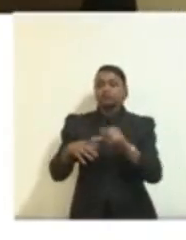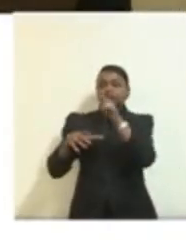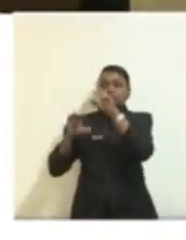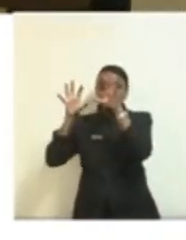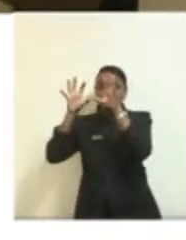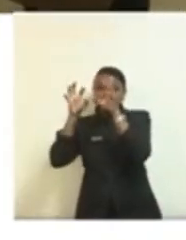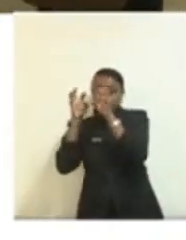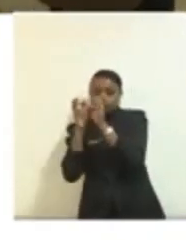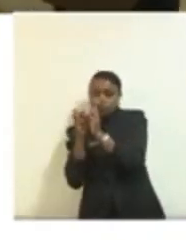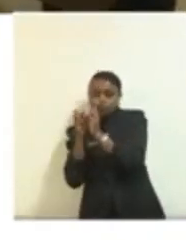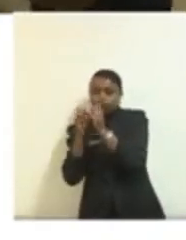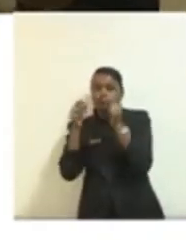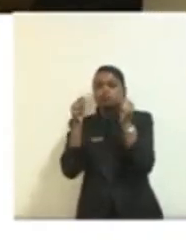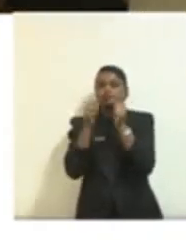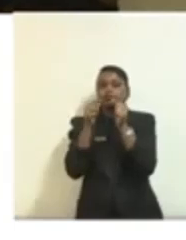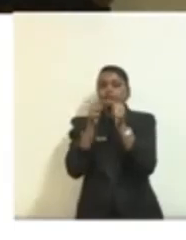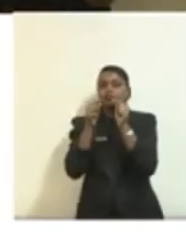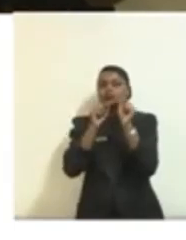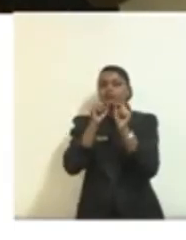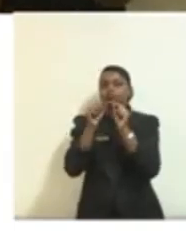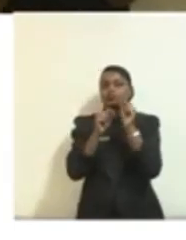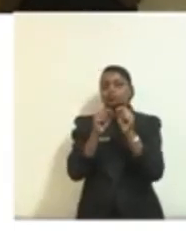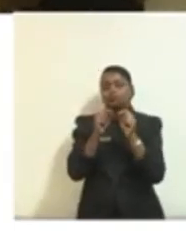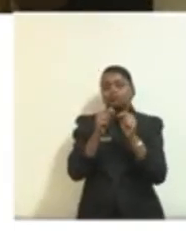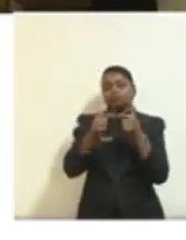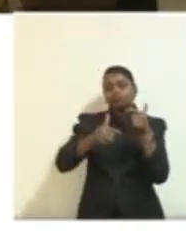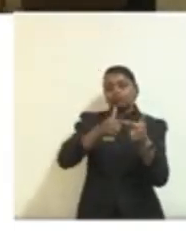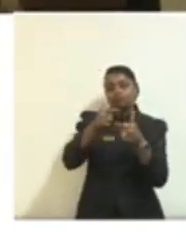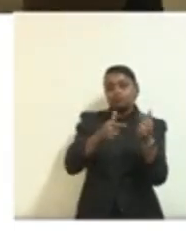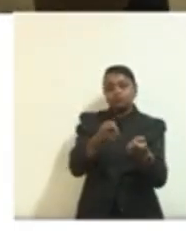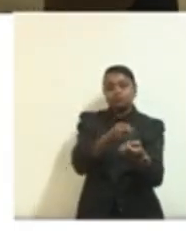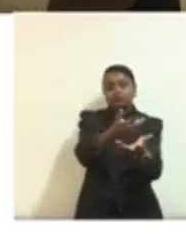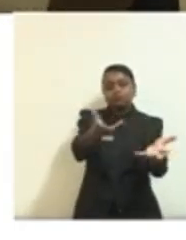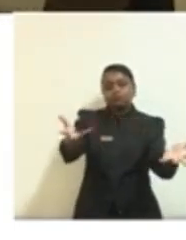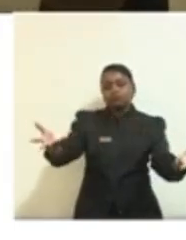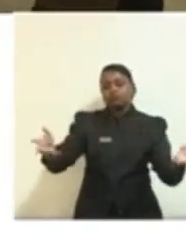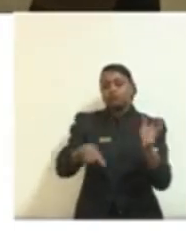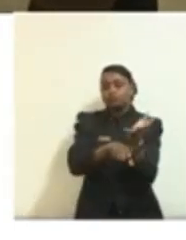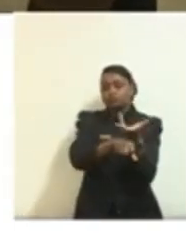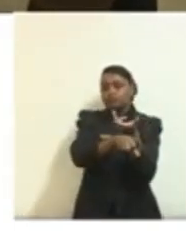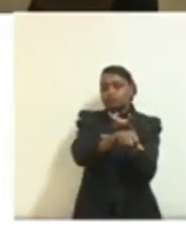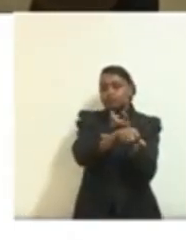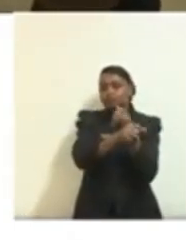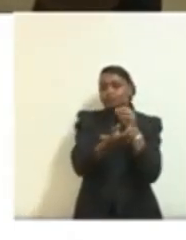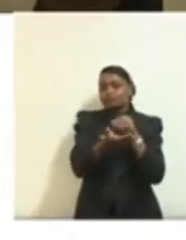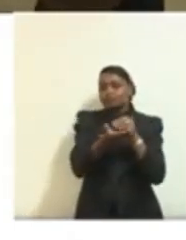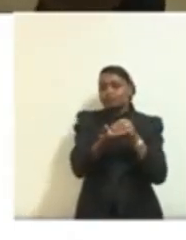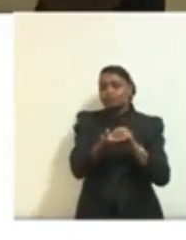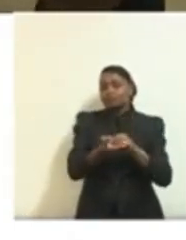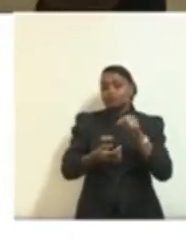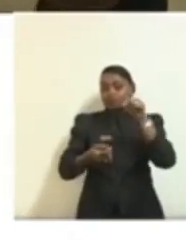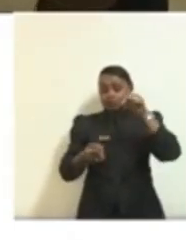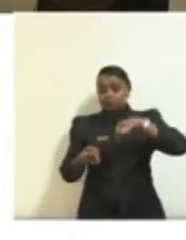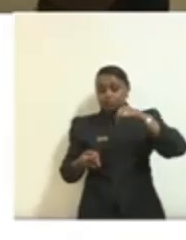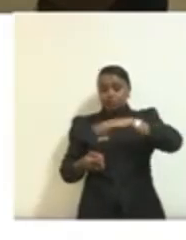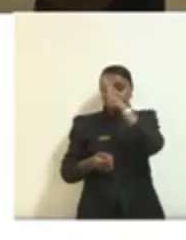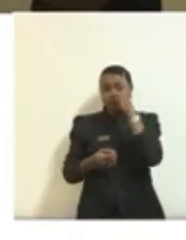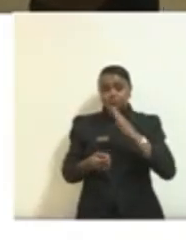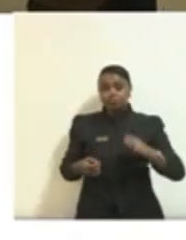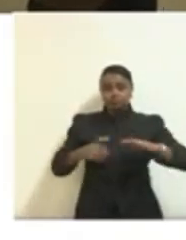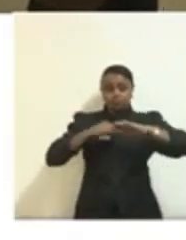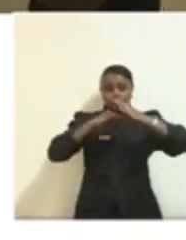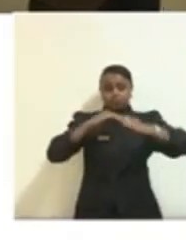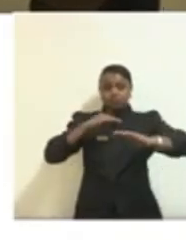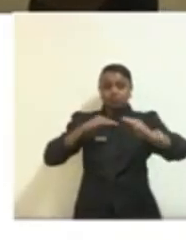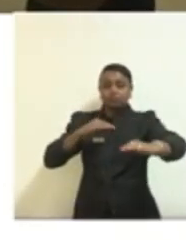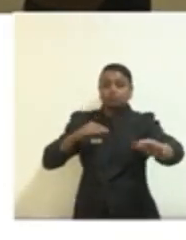menor é a oferta de serviços, né? Então, aqui no Pampa brasileiro, notem que a área onde